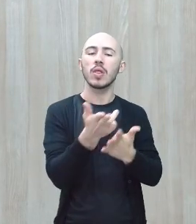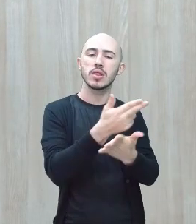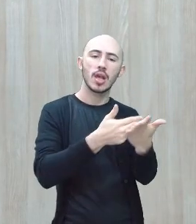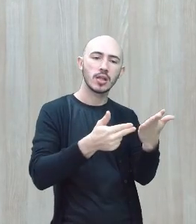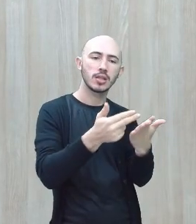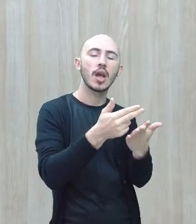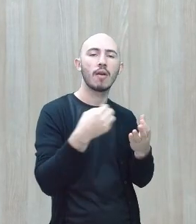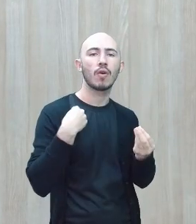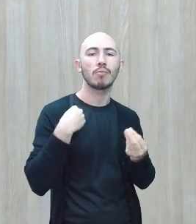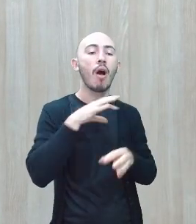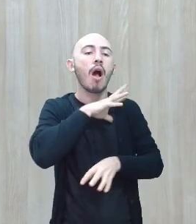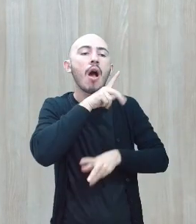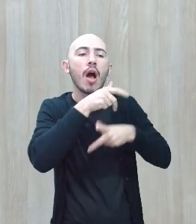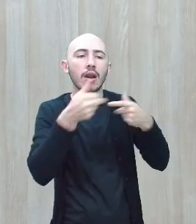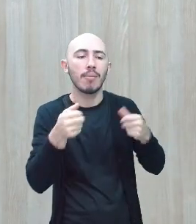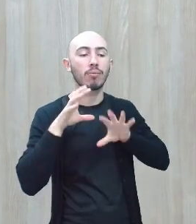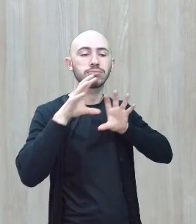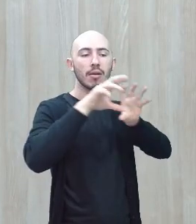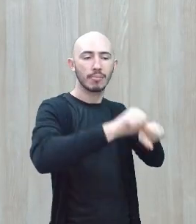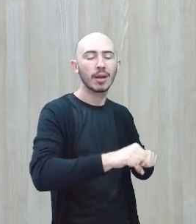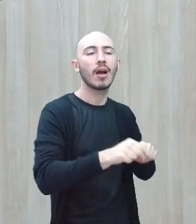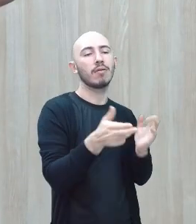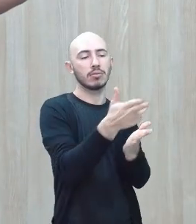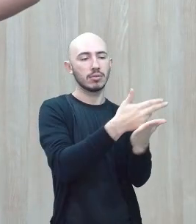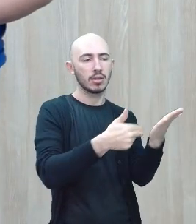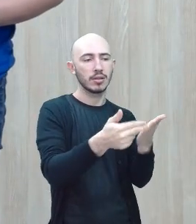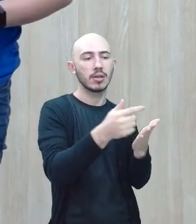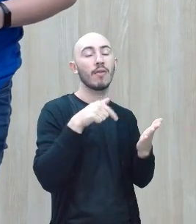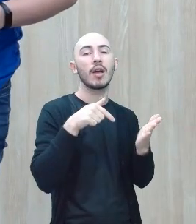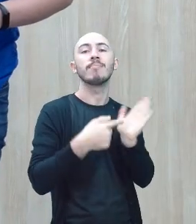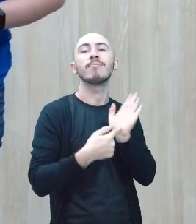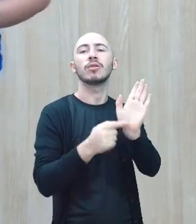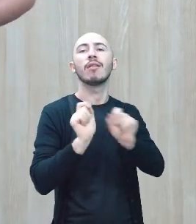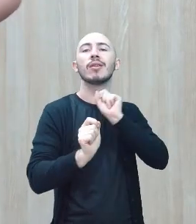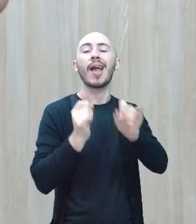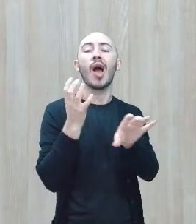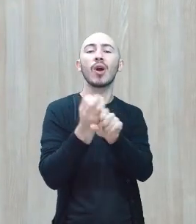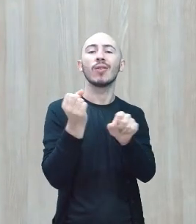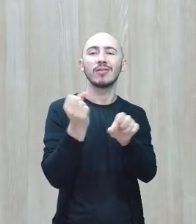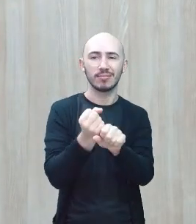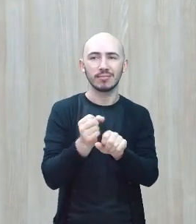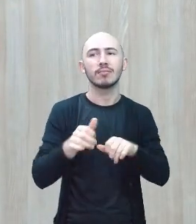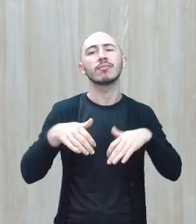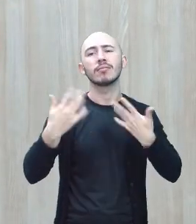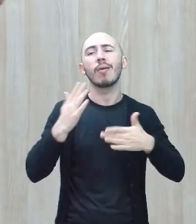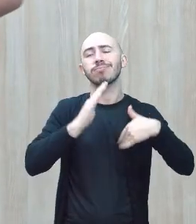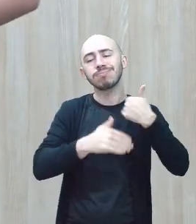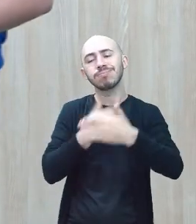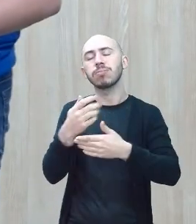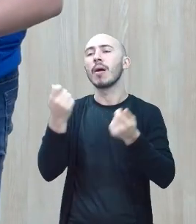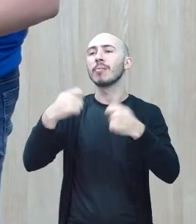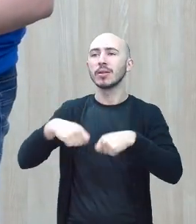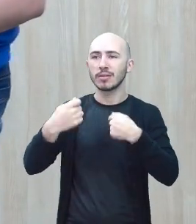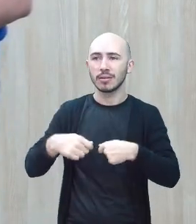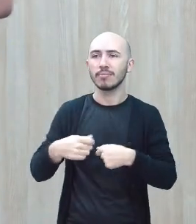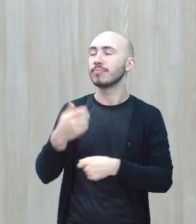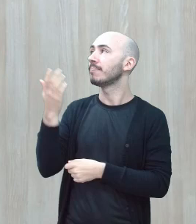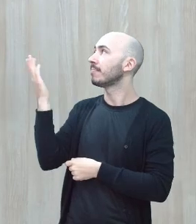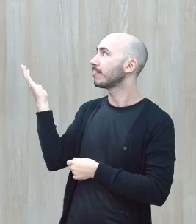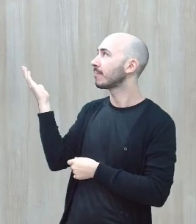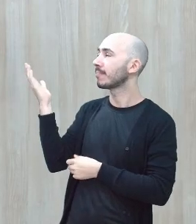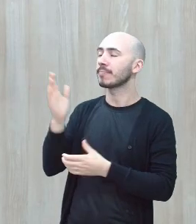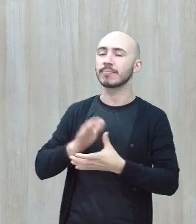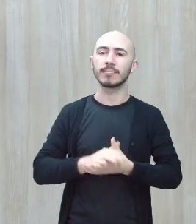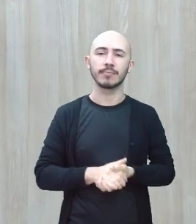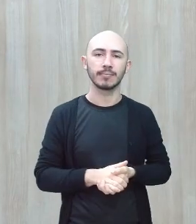pé. Então, tudo isso aqui era um instrumento de contagem dele. E foi cada vez mais necessário que se contasse. Veja, olha isso